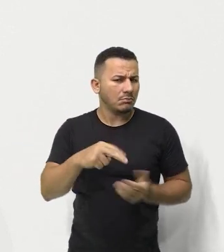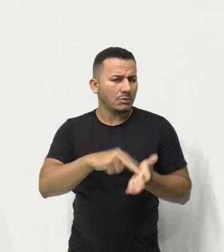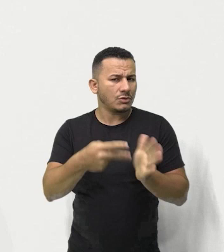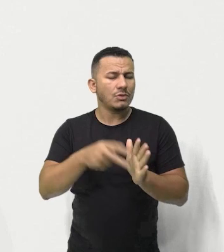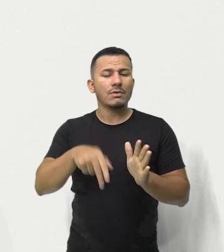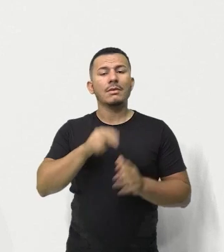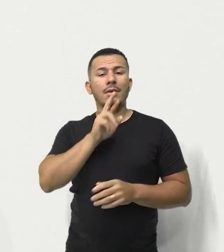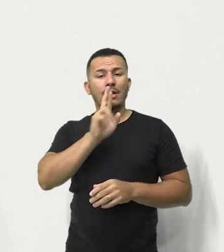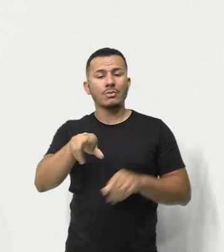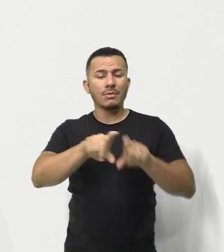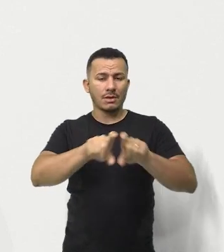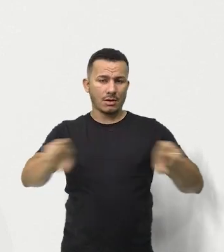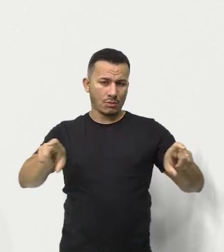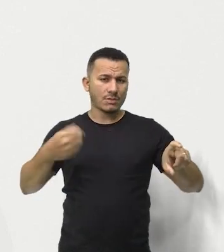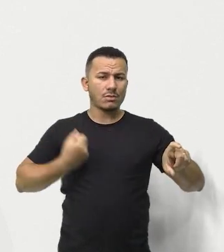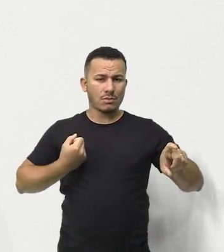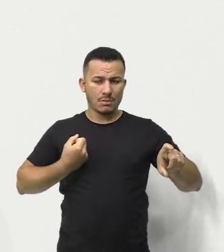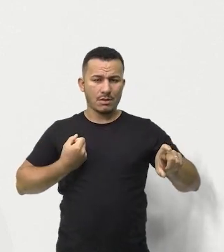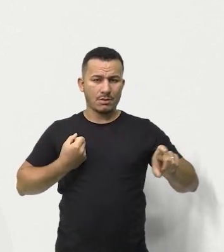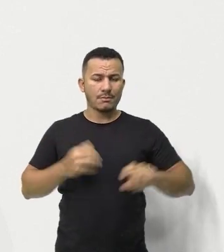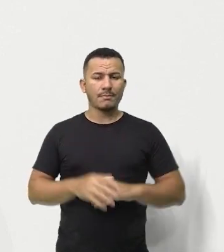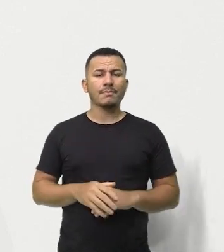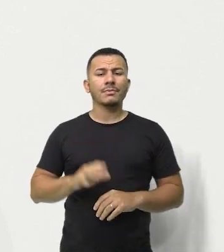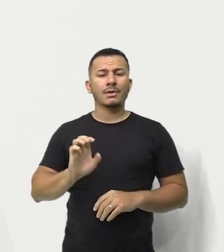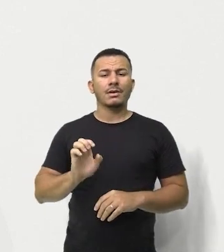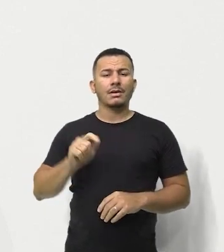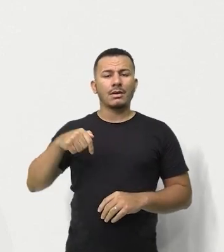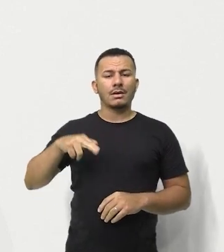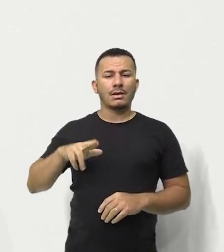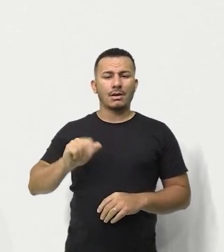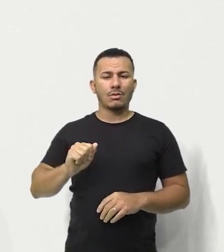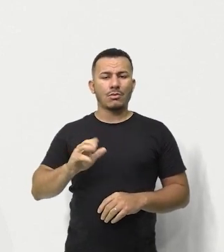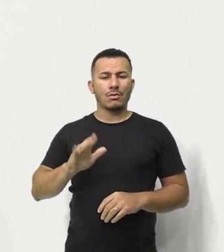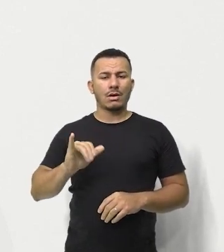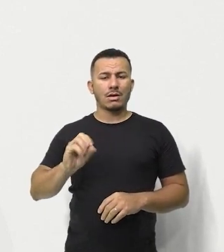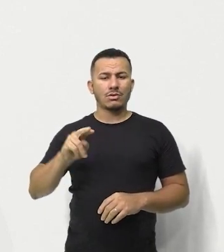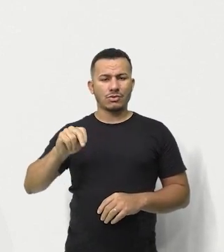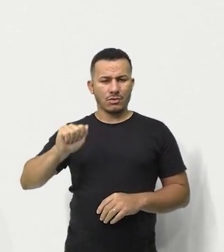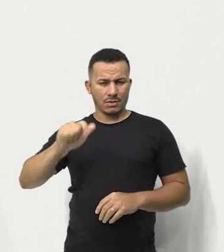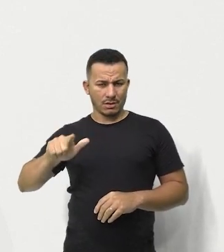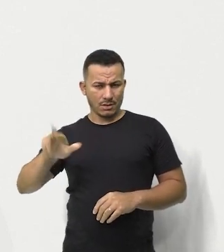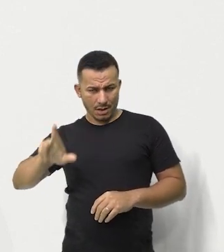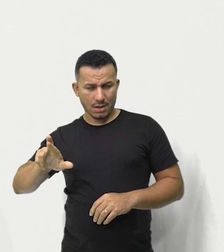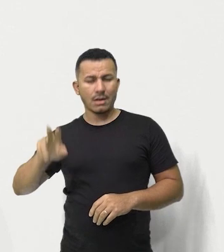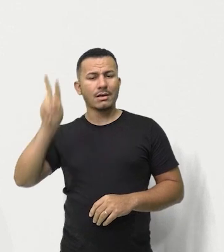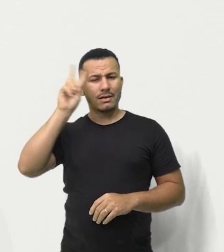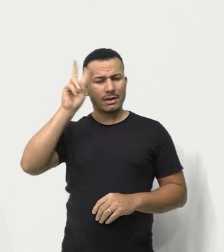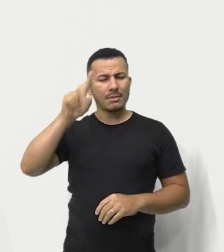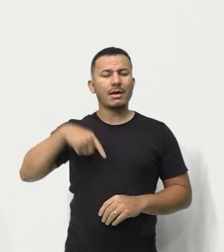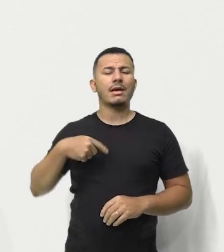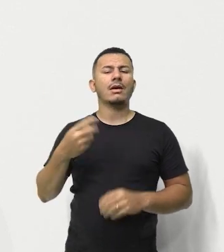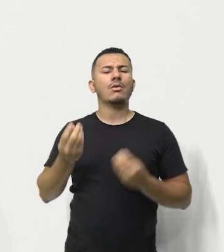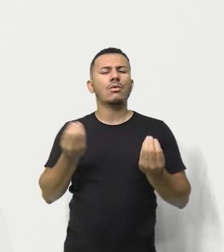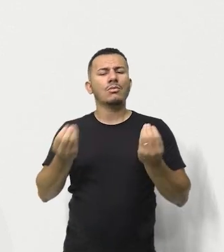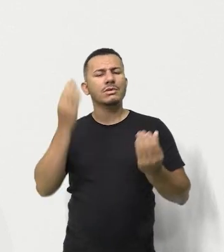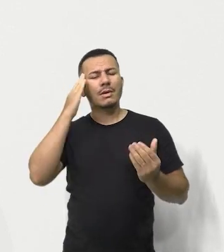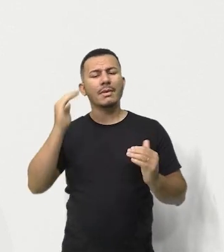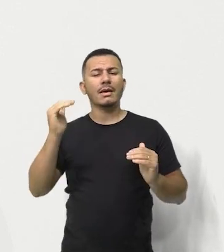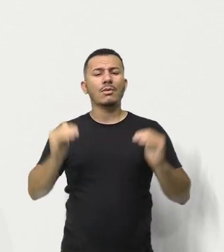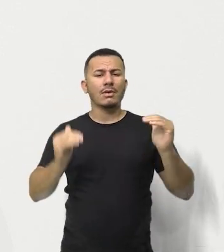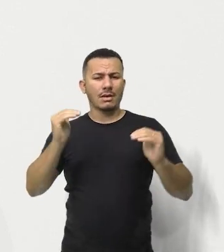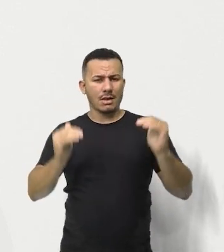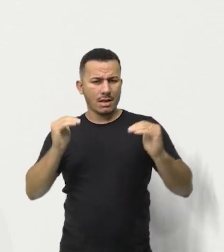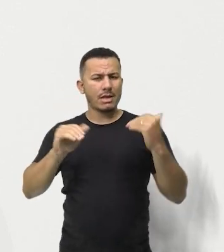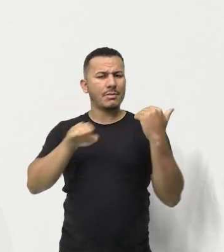para resolver equações, ou seja, equacionar significa procurar o equilíbrio, né,